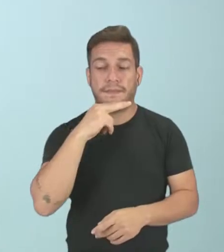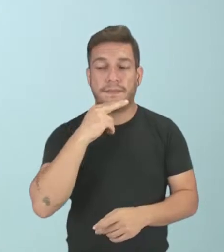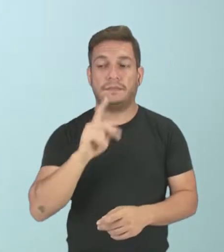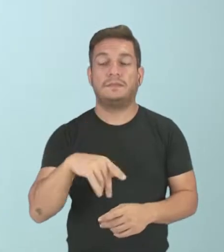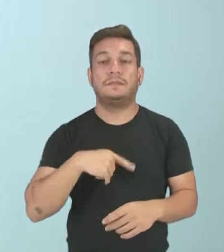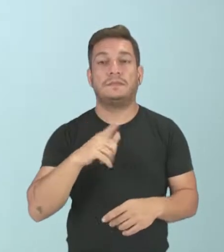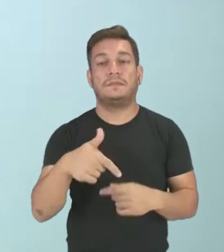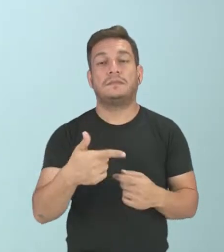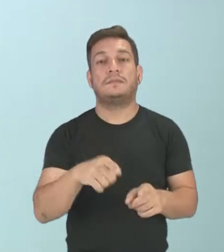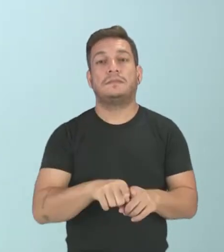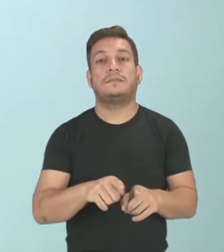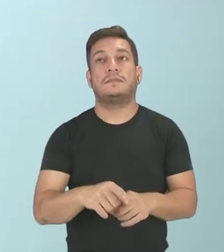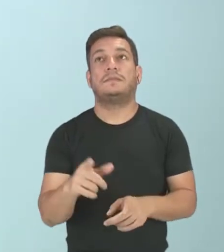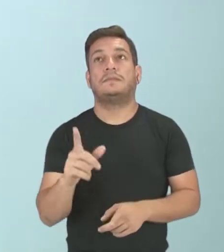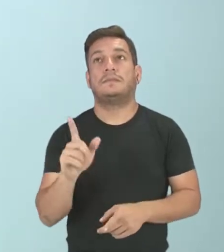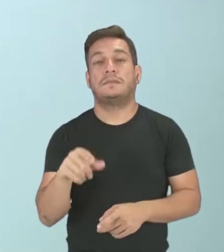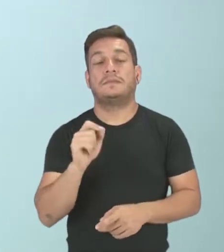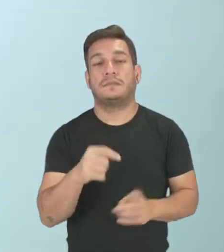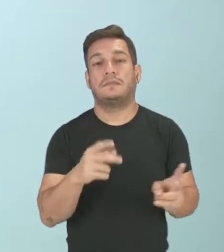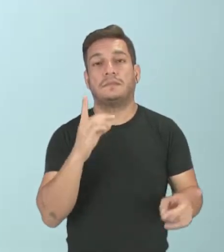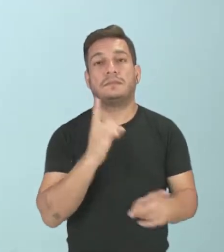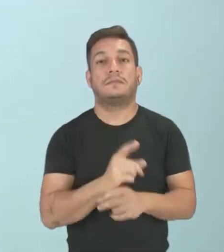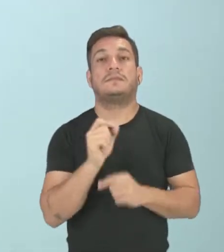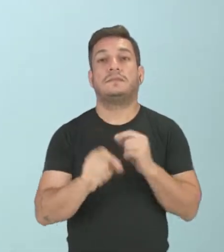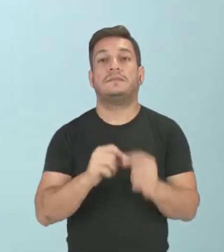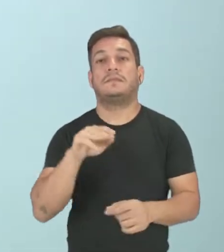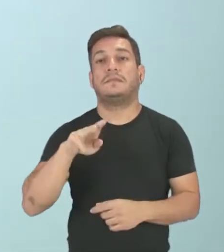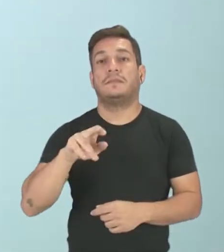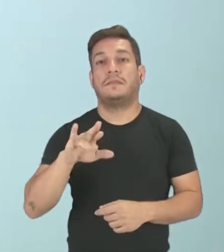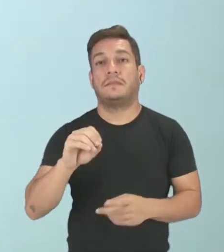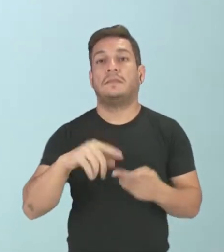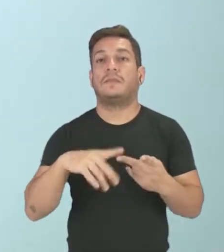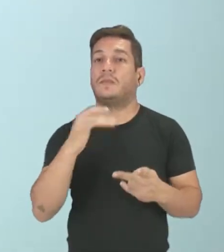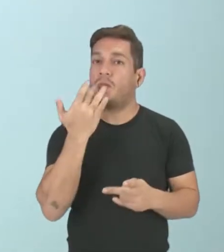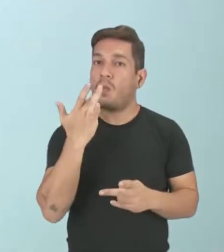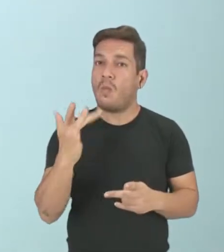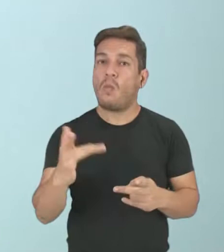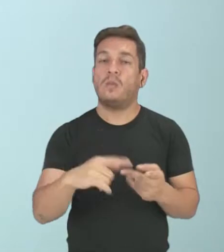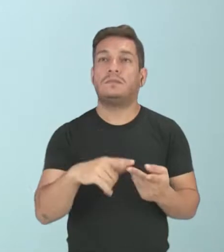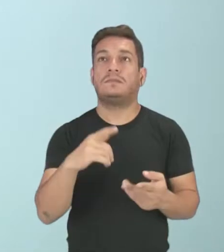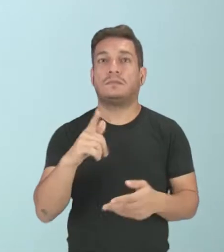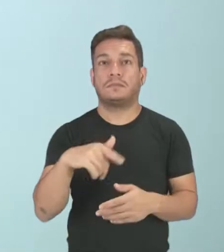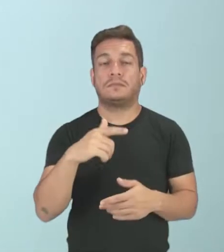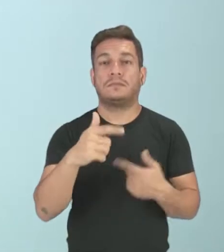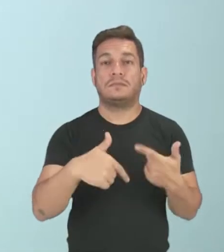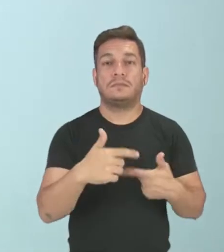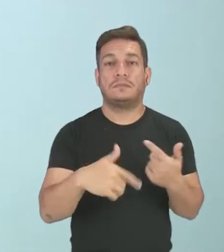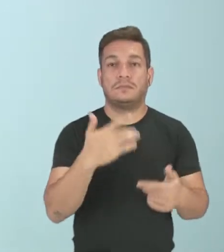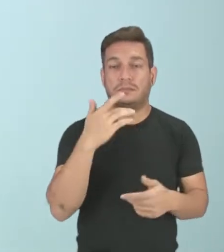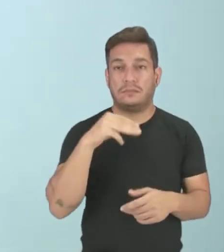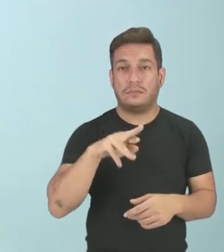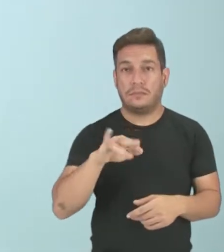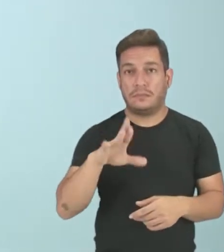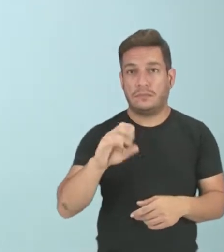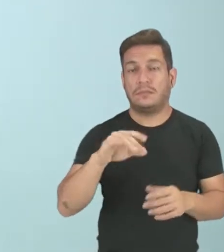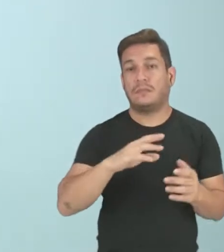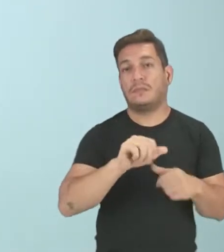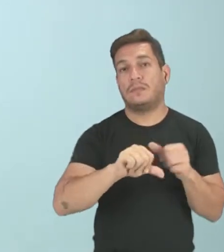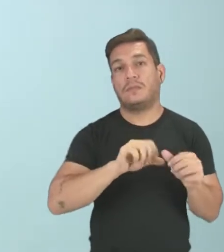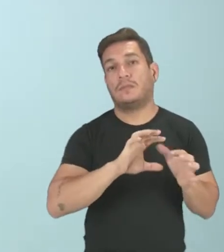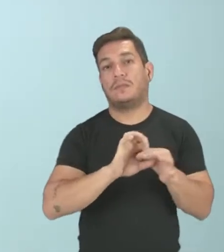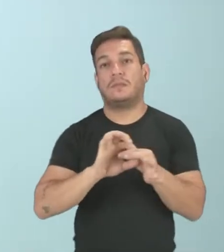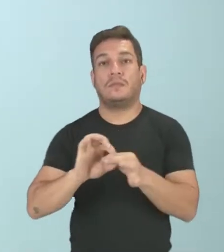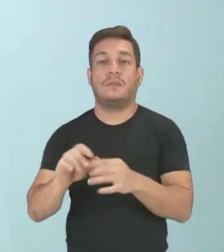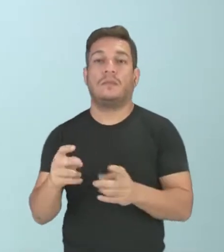e aí mais na frente foram descobertos o minério, o ouro, e aí essa atividade mineradora, ela mudou todo o